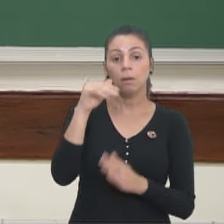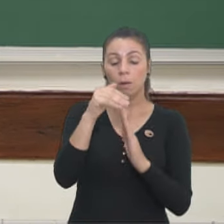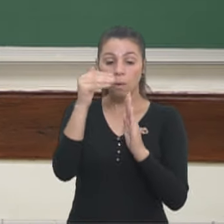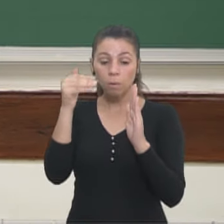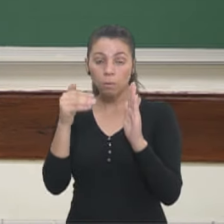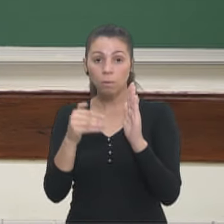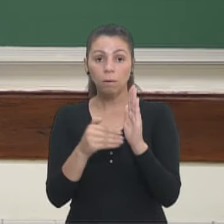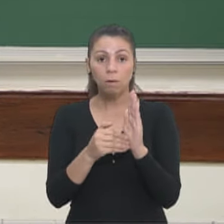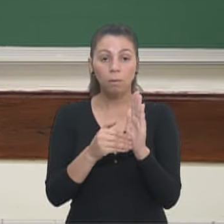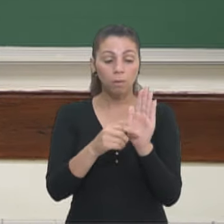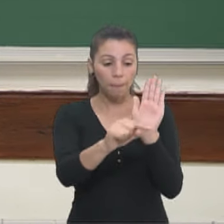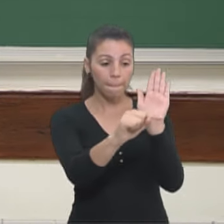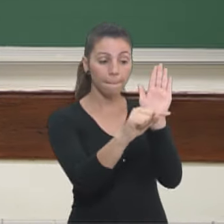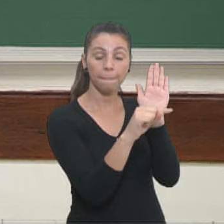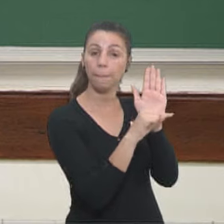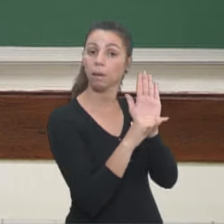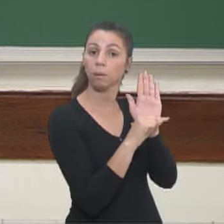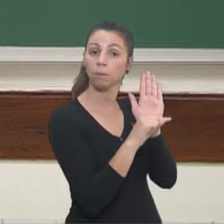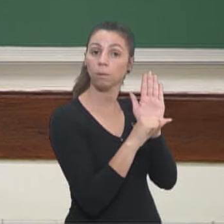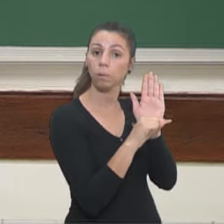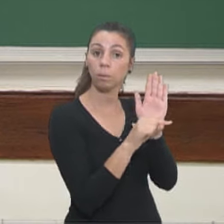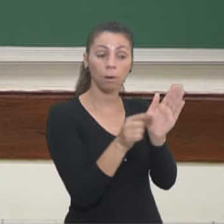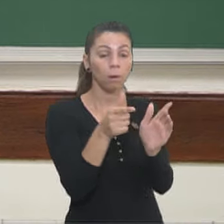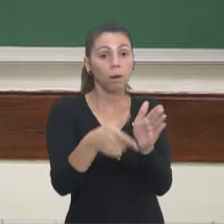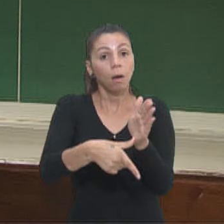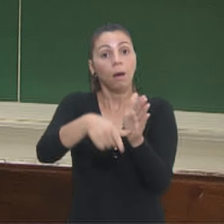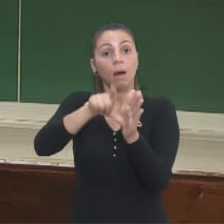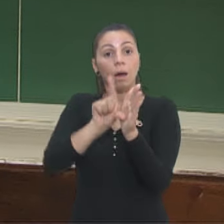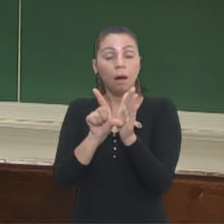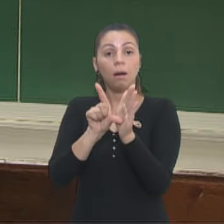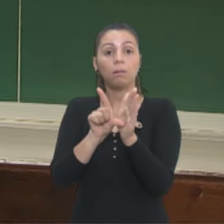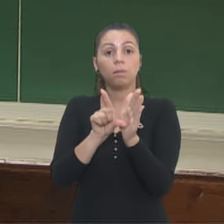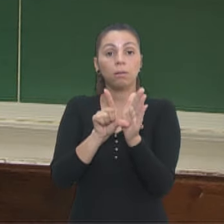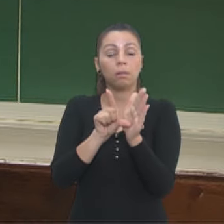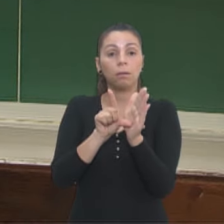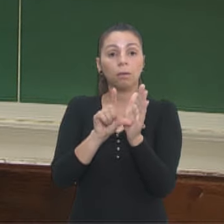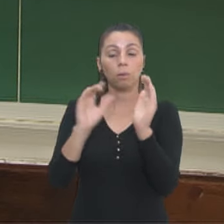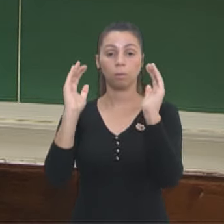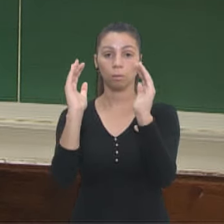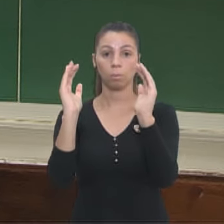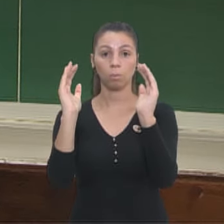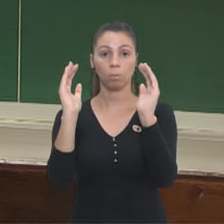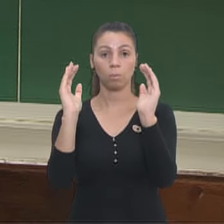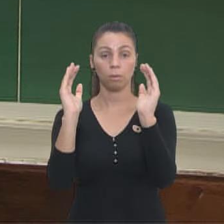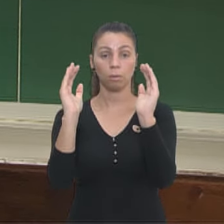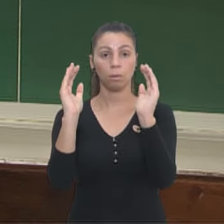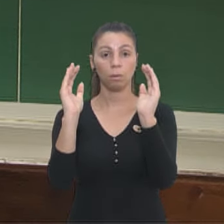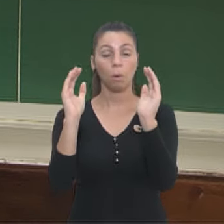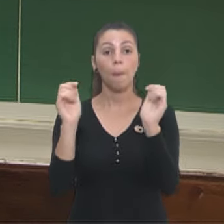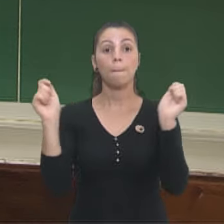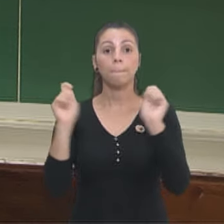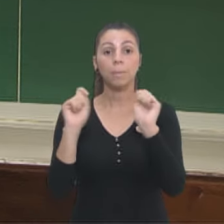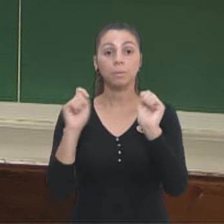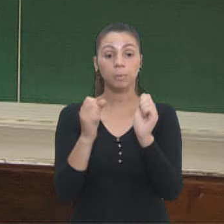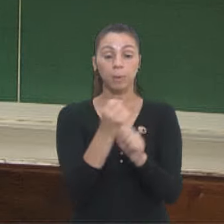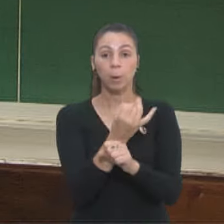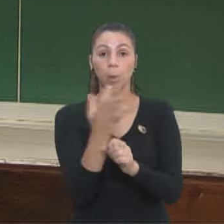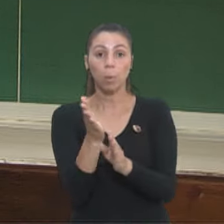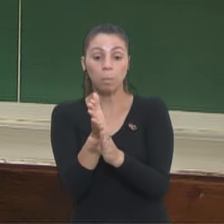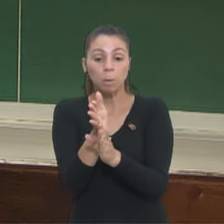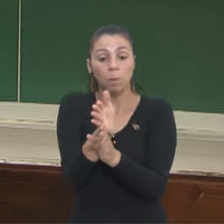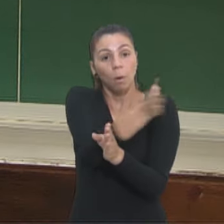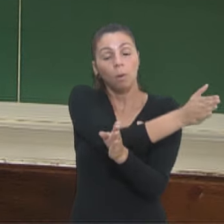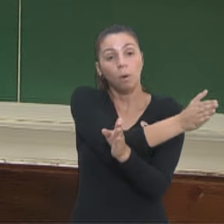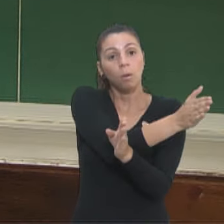de menos antes de um sinal de associação, a gente está lidando com o número oposto. Então, isso, quando eu vou fazer